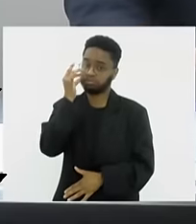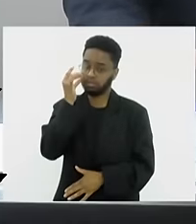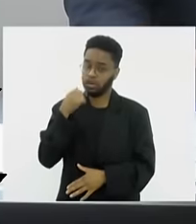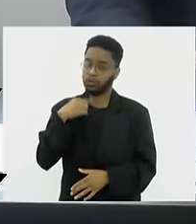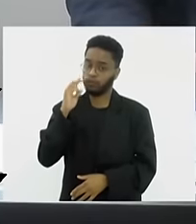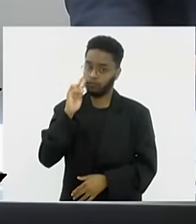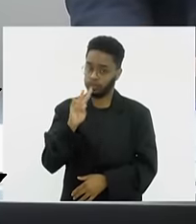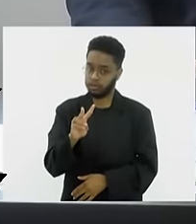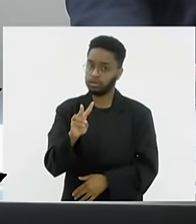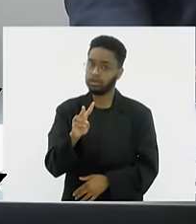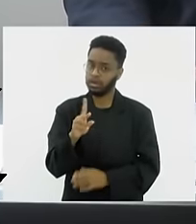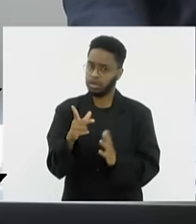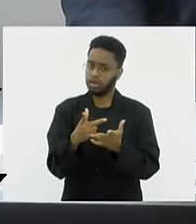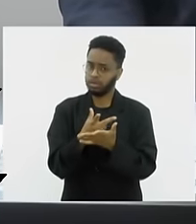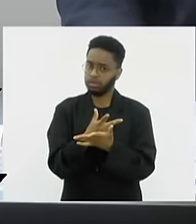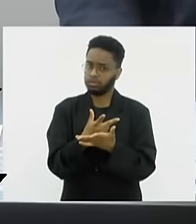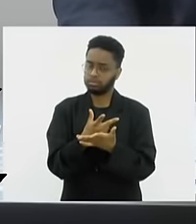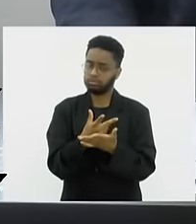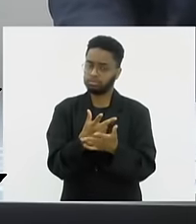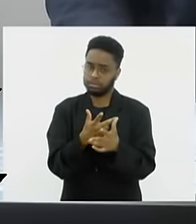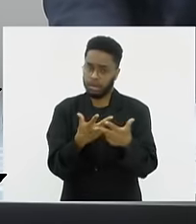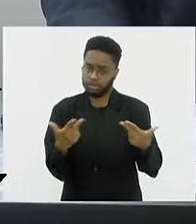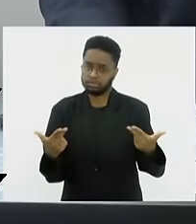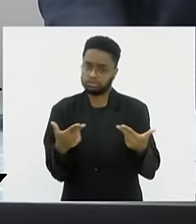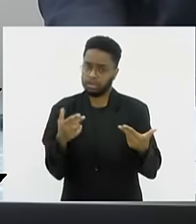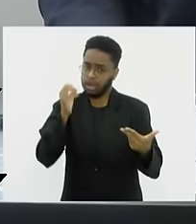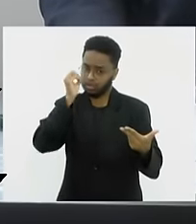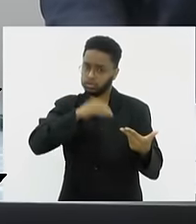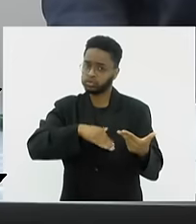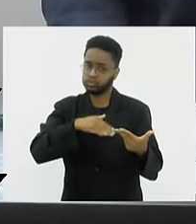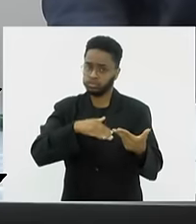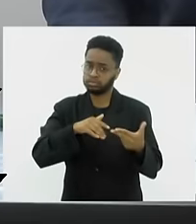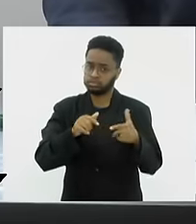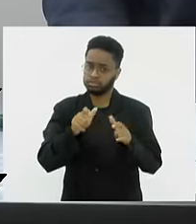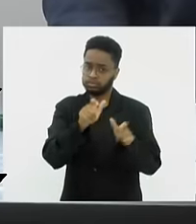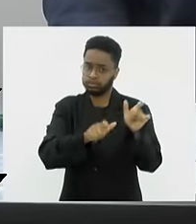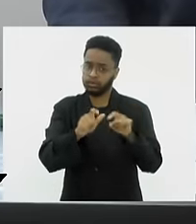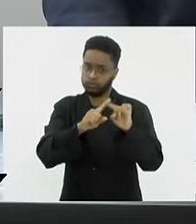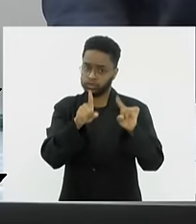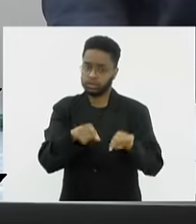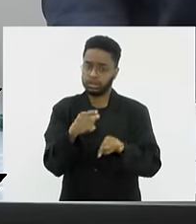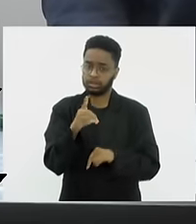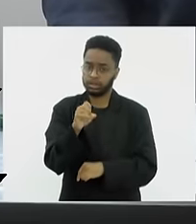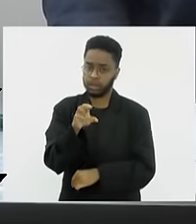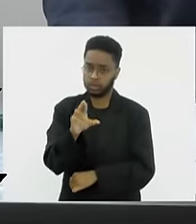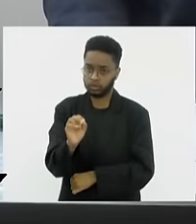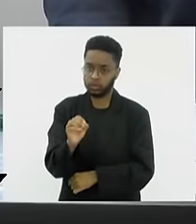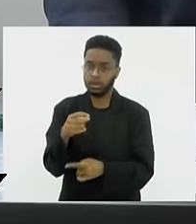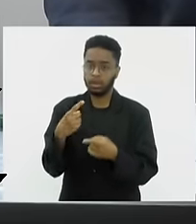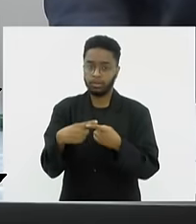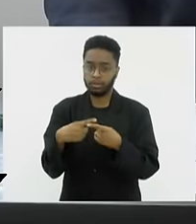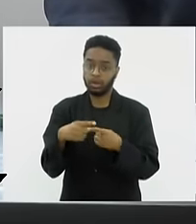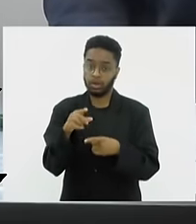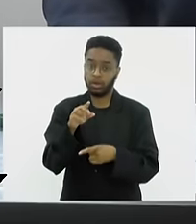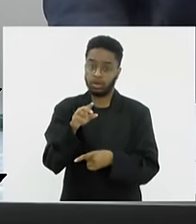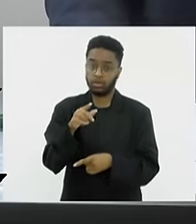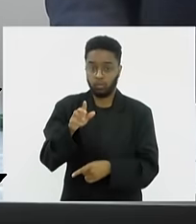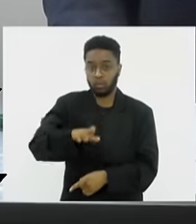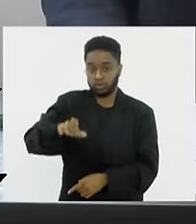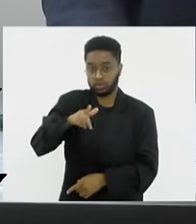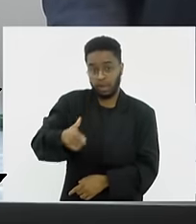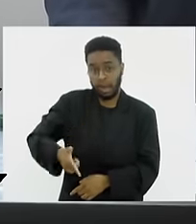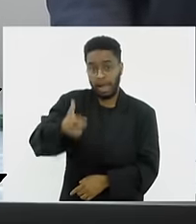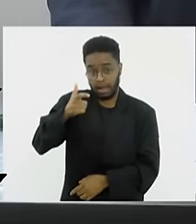ações desastrosas do Detro, desastrosas de agentes do Detro, que deferiram disparos até de arma de fogo em